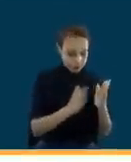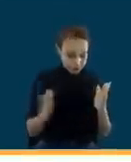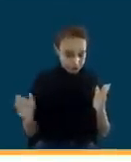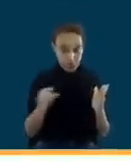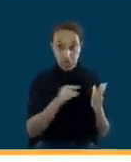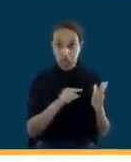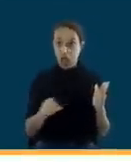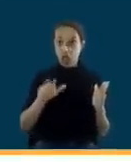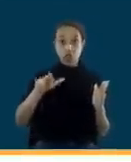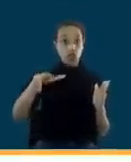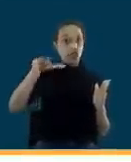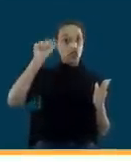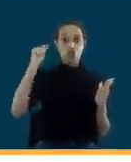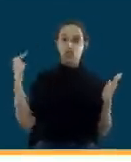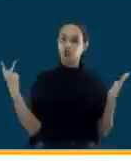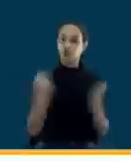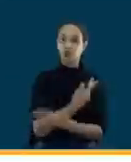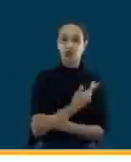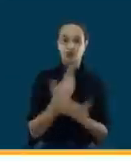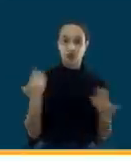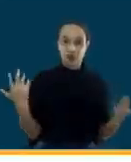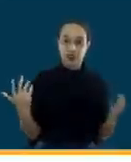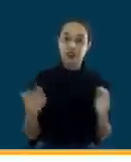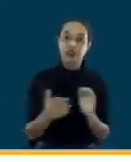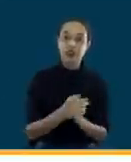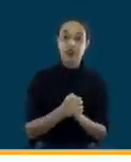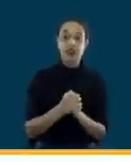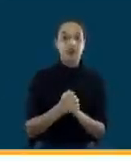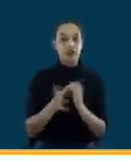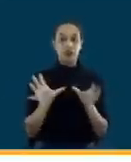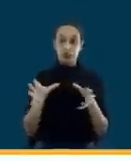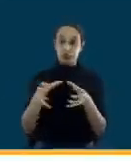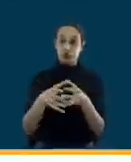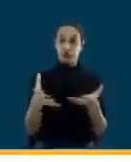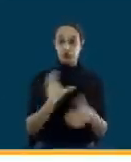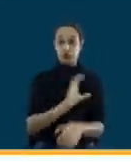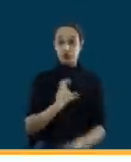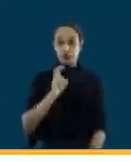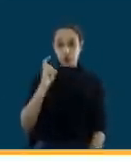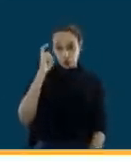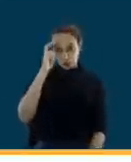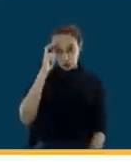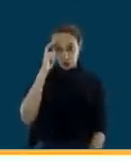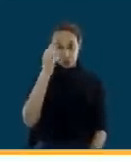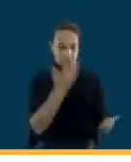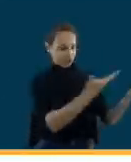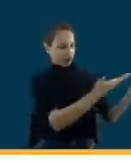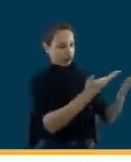nunca recebemos no meio cultural, vindo do governo federal.